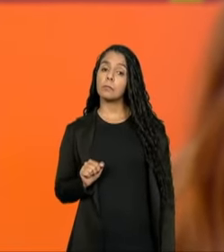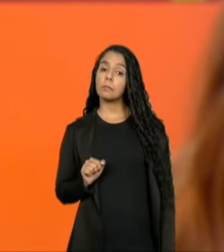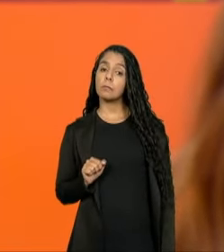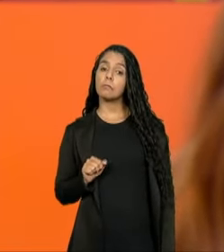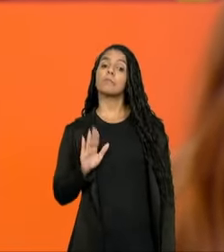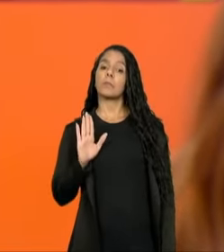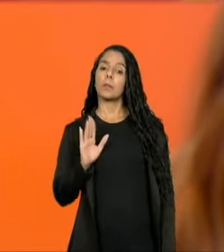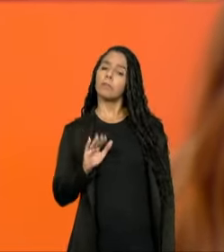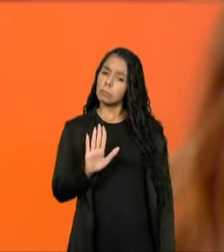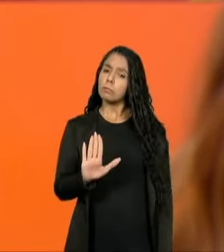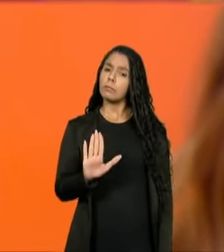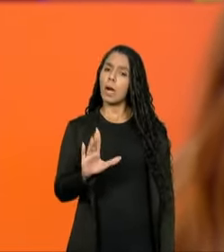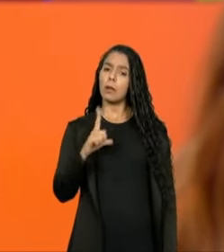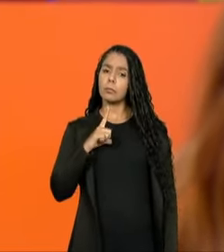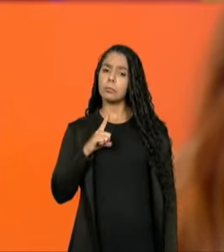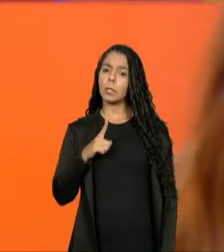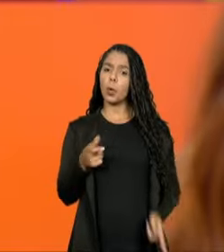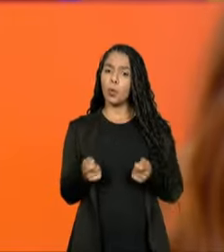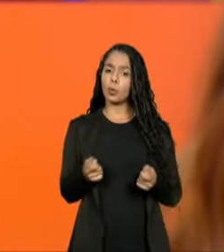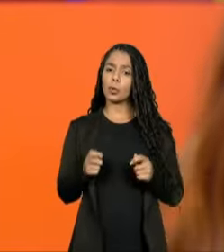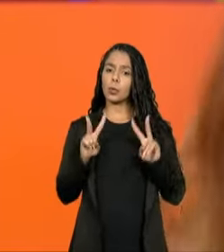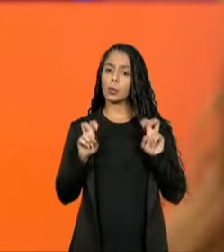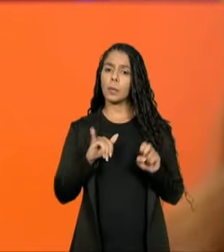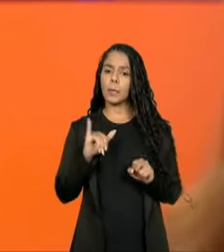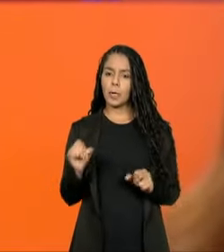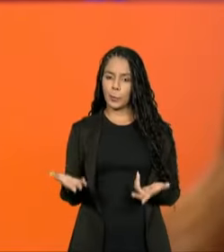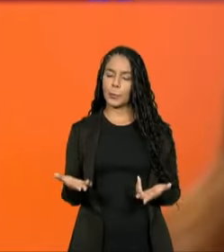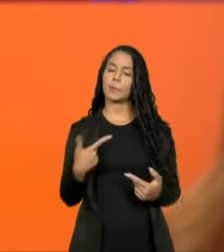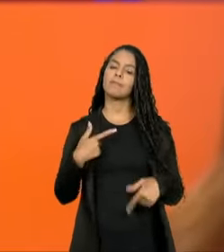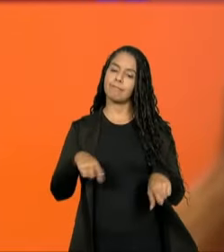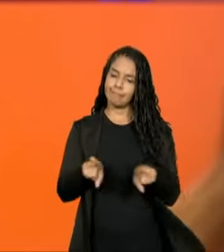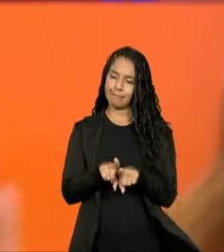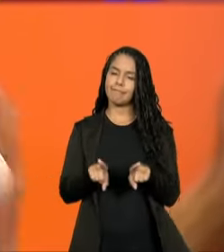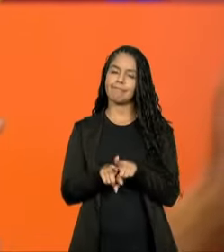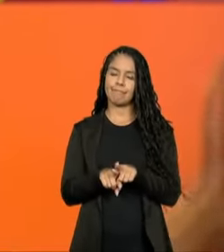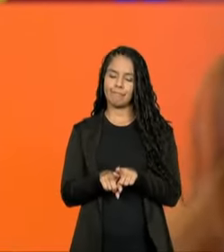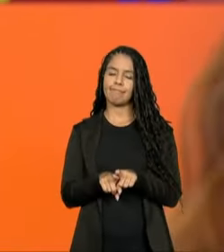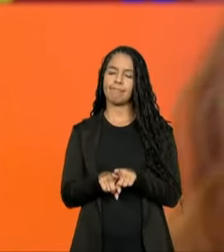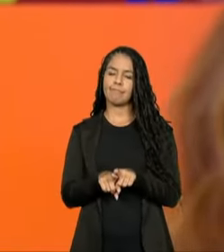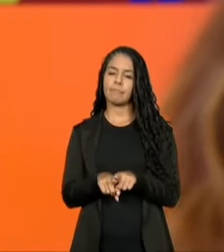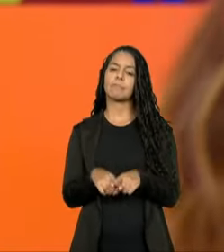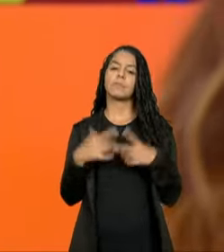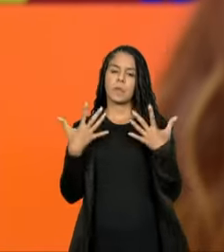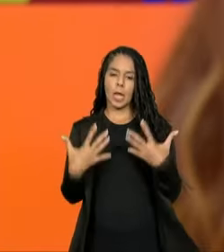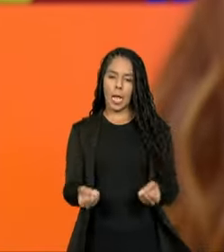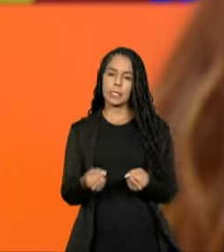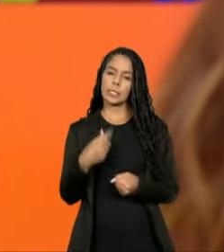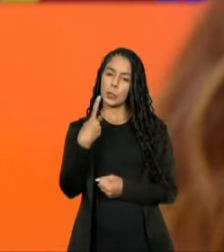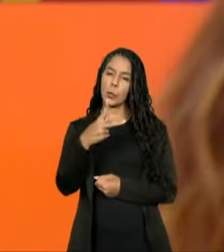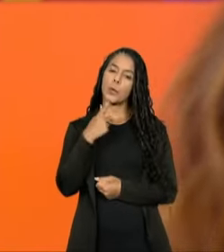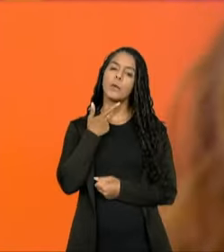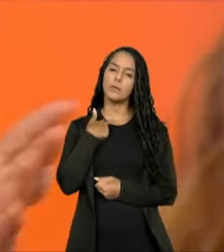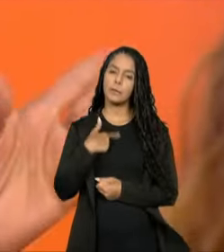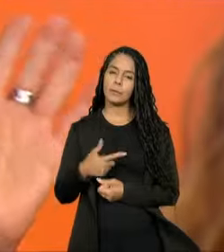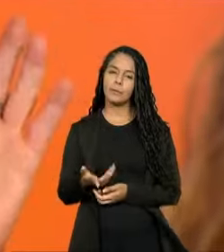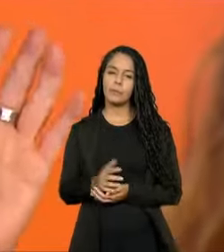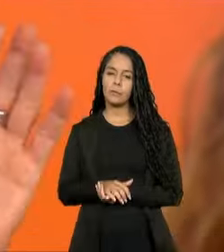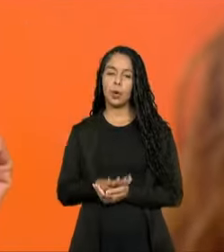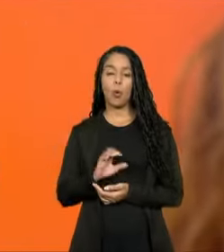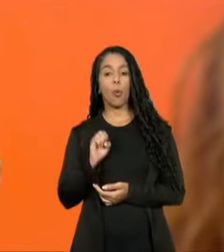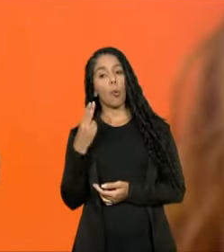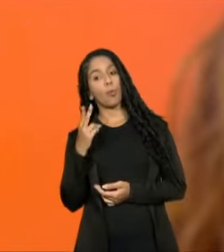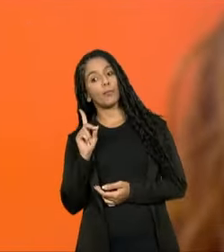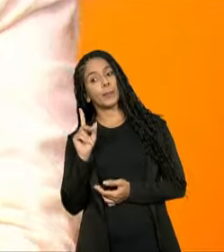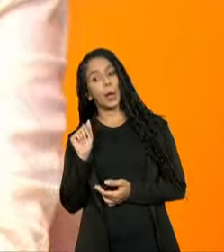mais... Peraí, que eu tenho domínio sobre isso, ele também se submete à tua vontade, ou